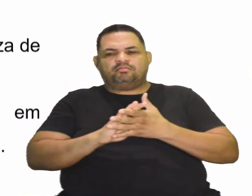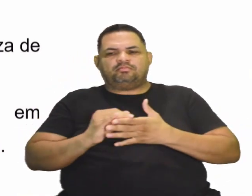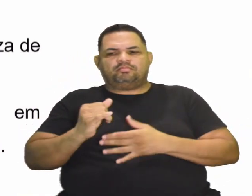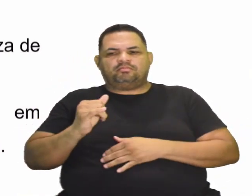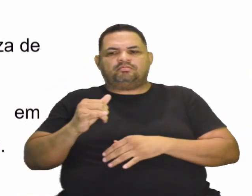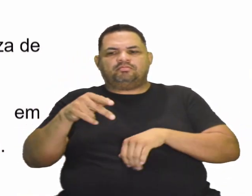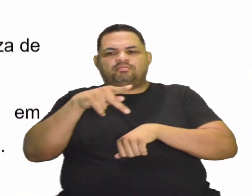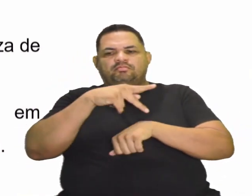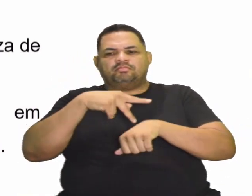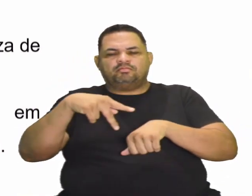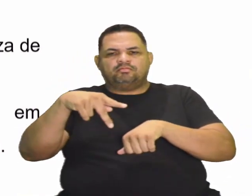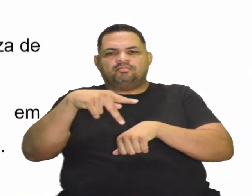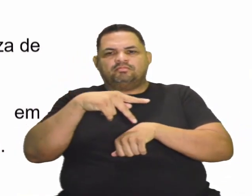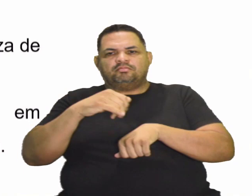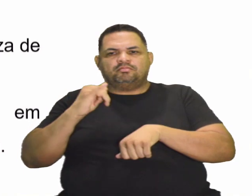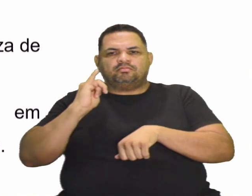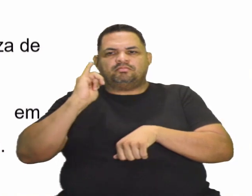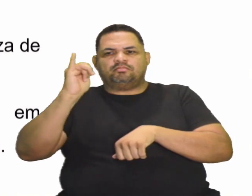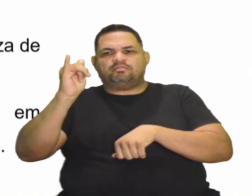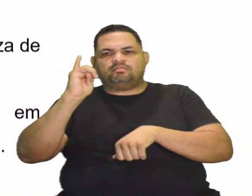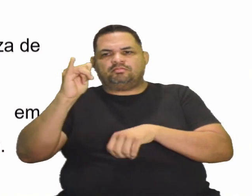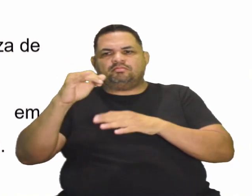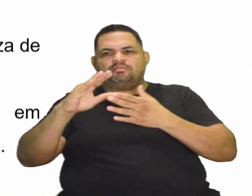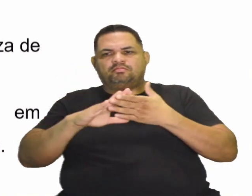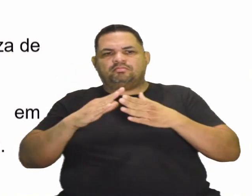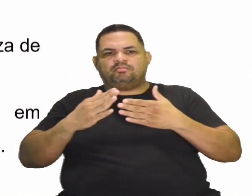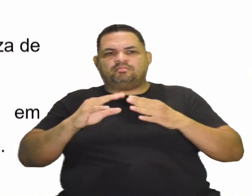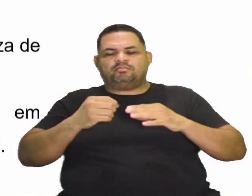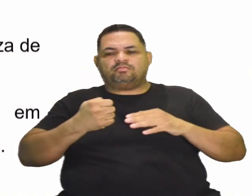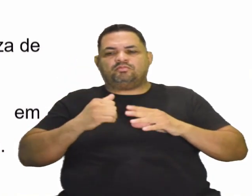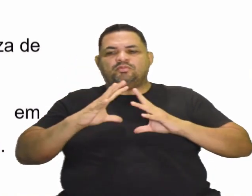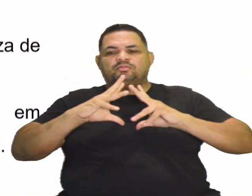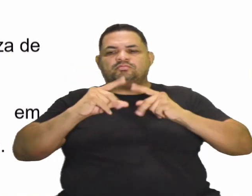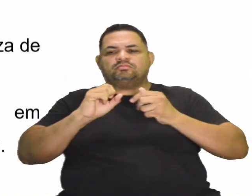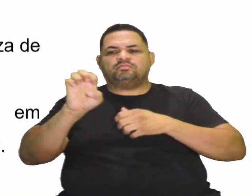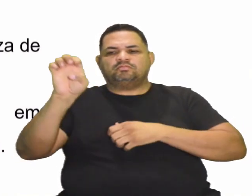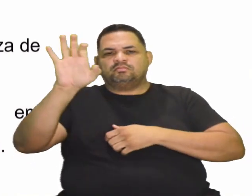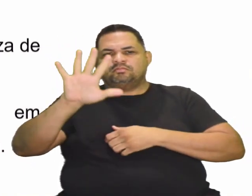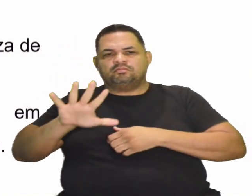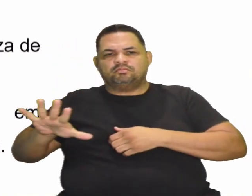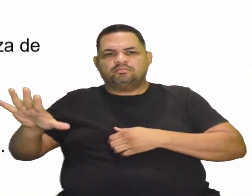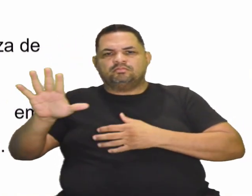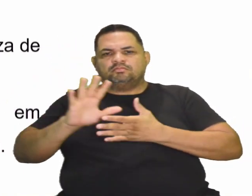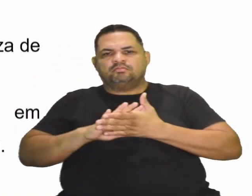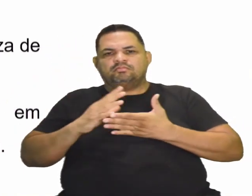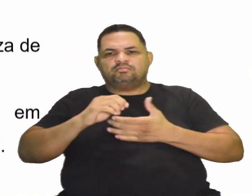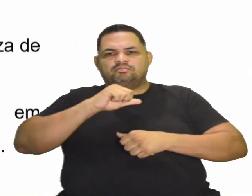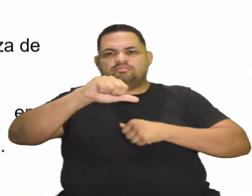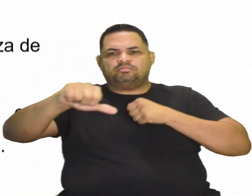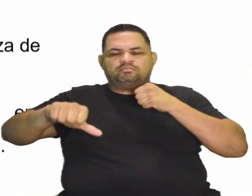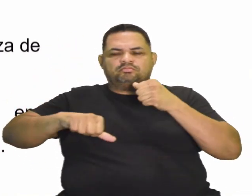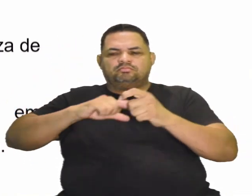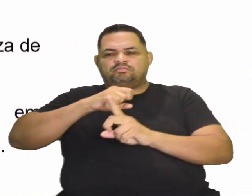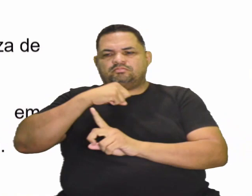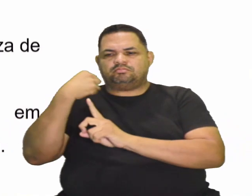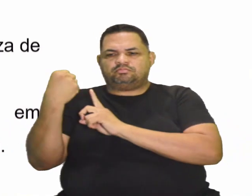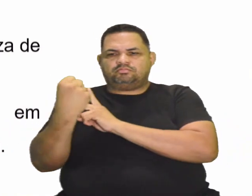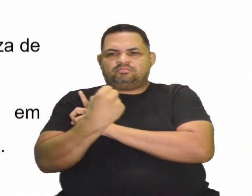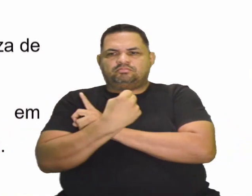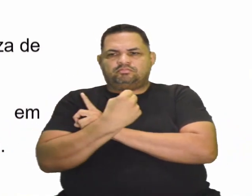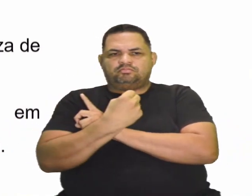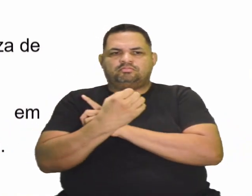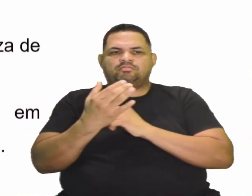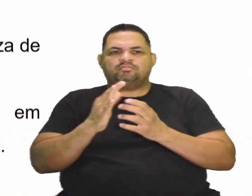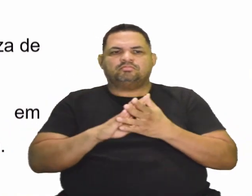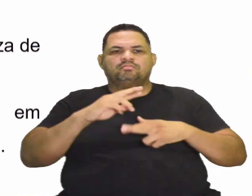expandiu-se da Península Itálica por quase toda a Europa, provocando, então, transformações na sociedade.